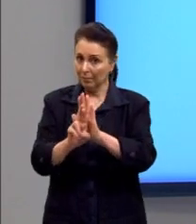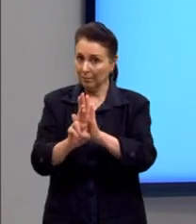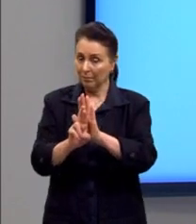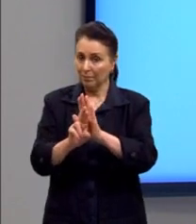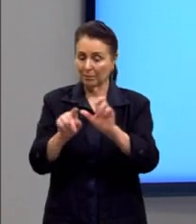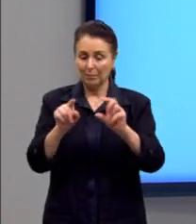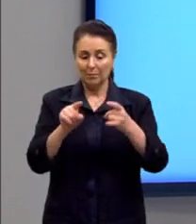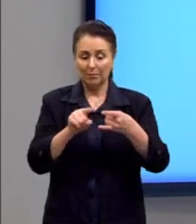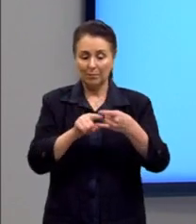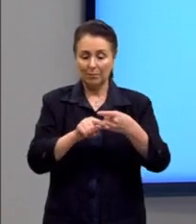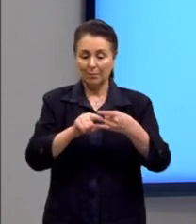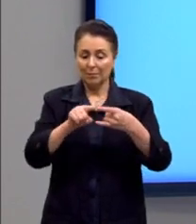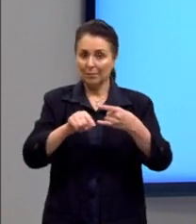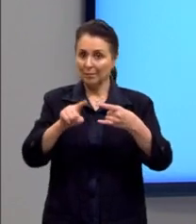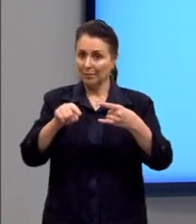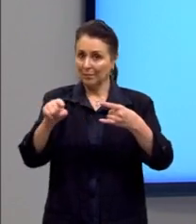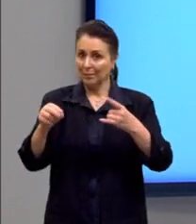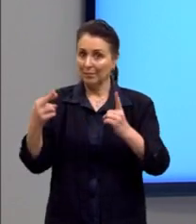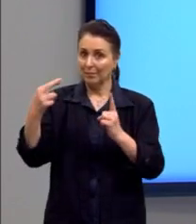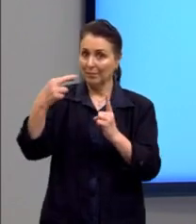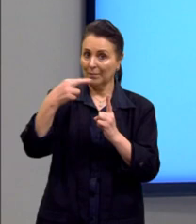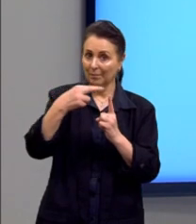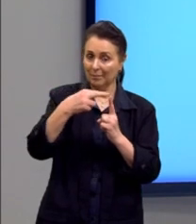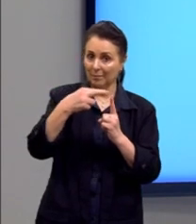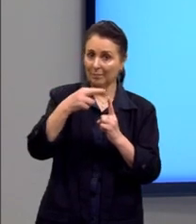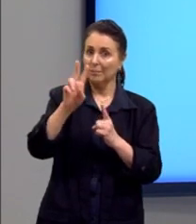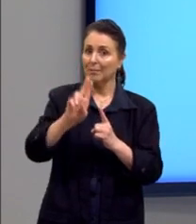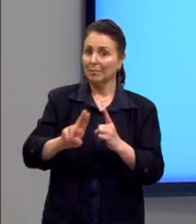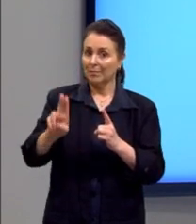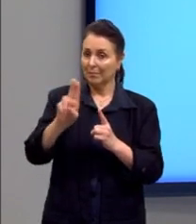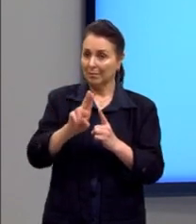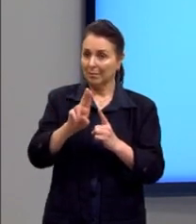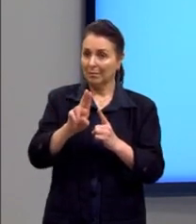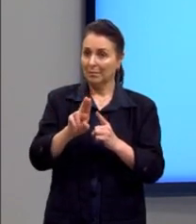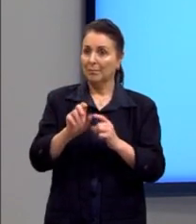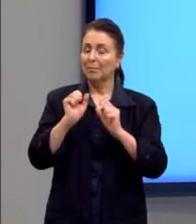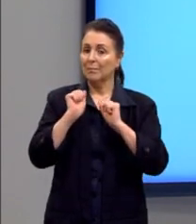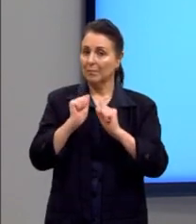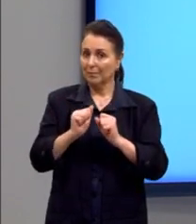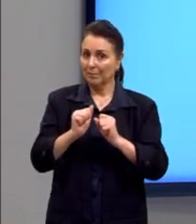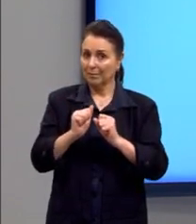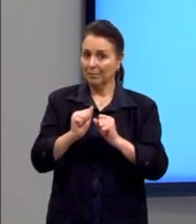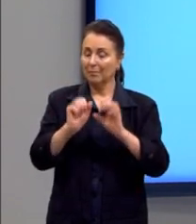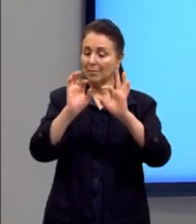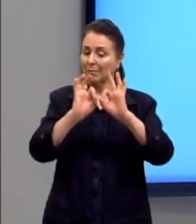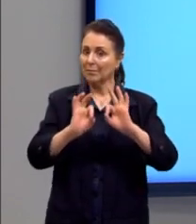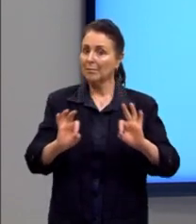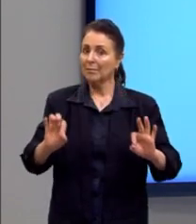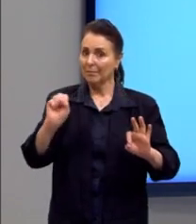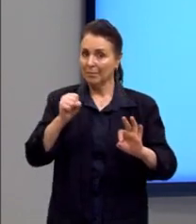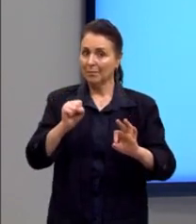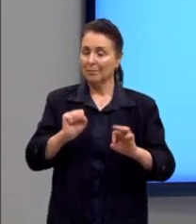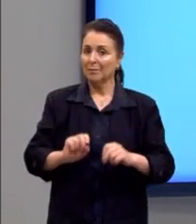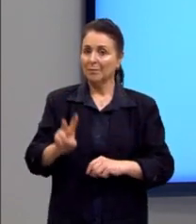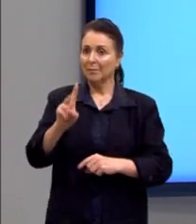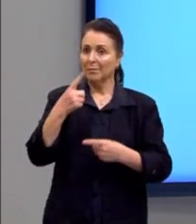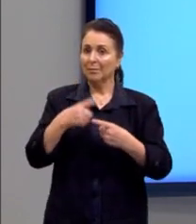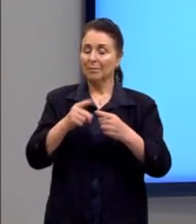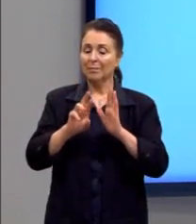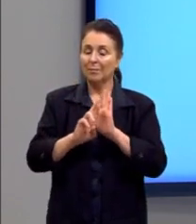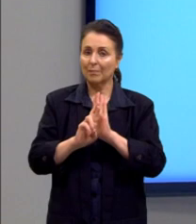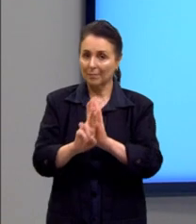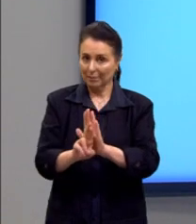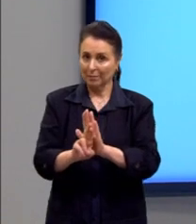né amplitude amplitude de referência o utilizou mas nós podemos simplificar esse valor porque ele